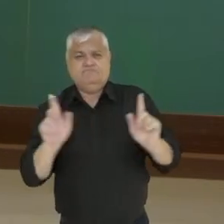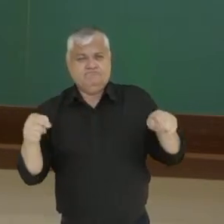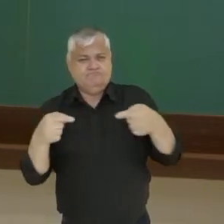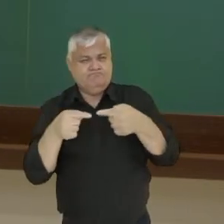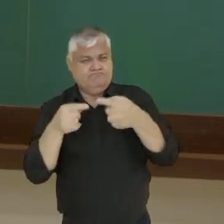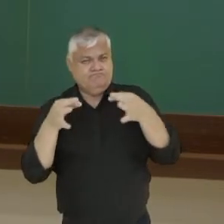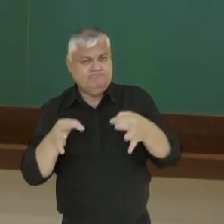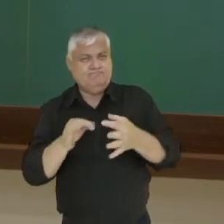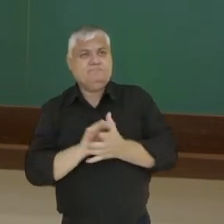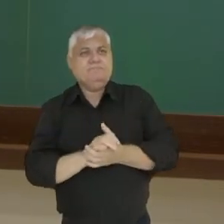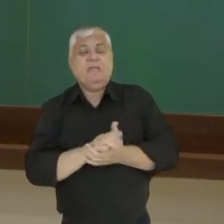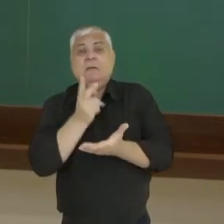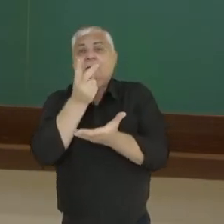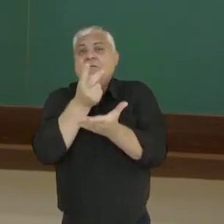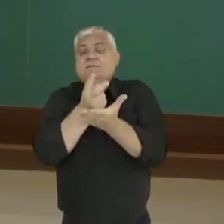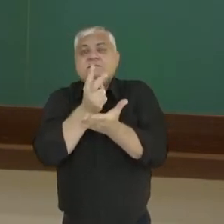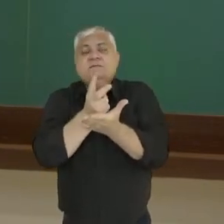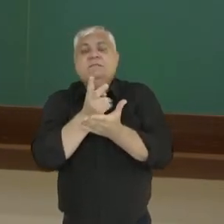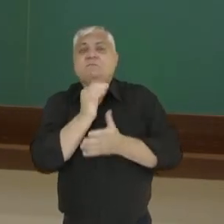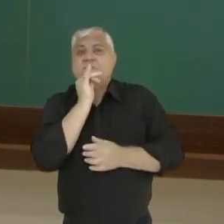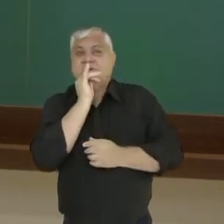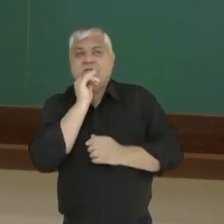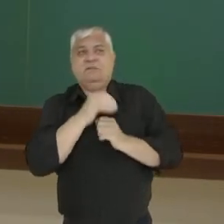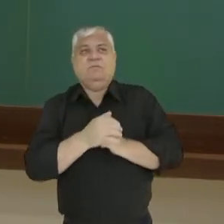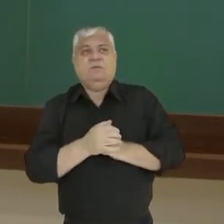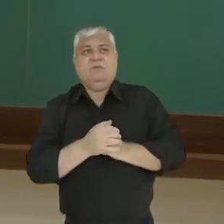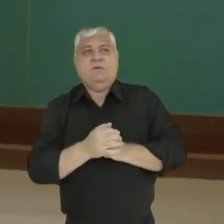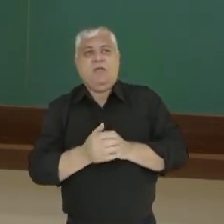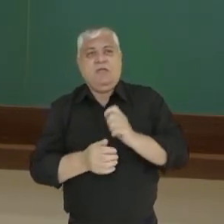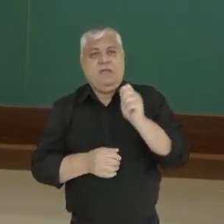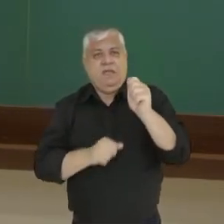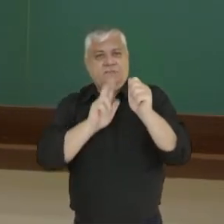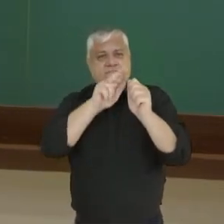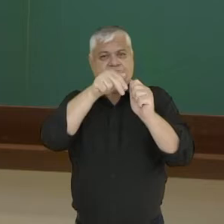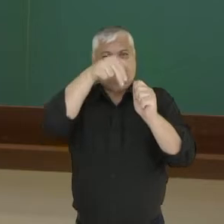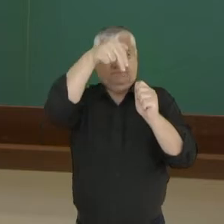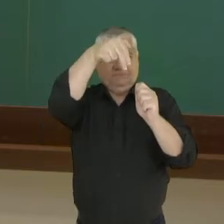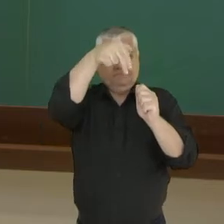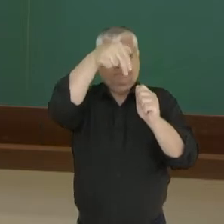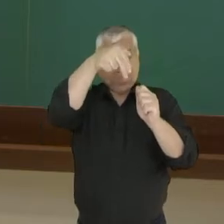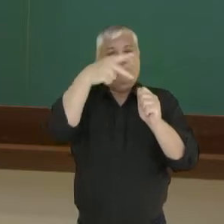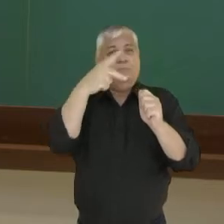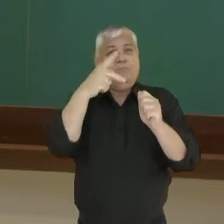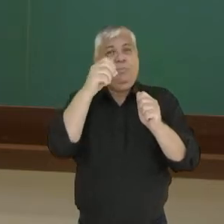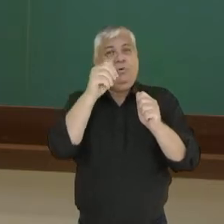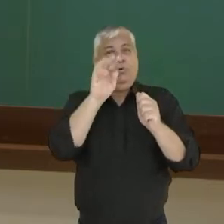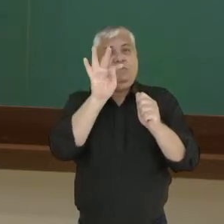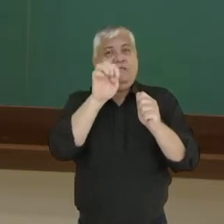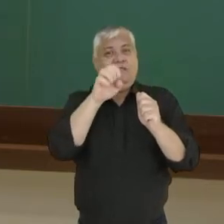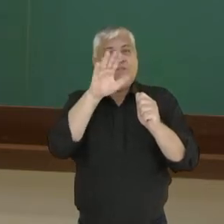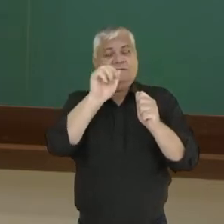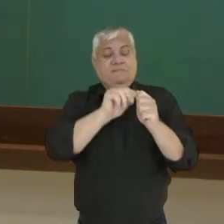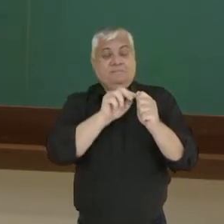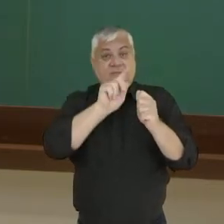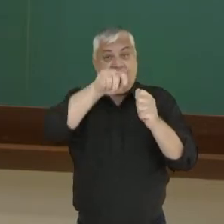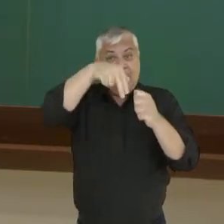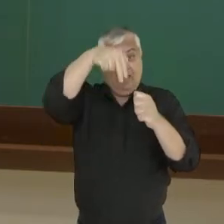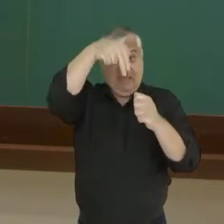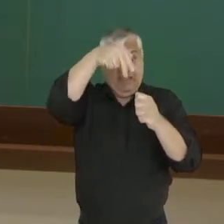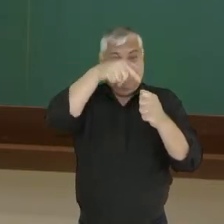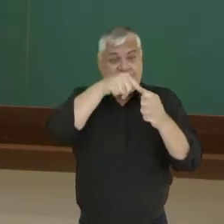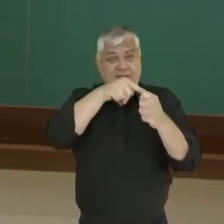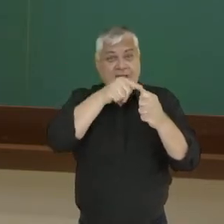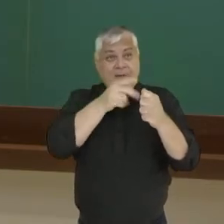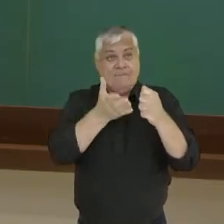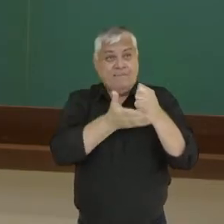igualdade. Então, sempre que nós tivermos uma potência como logaritmando, se a base dessa potência for igual